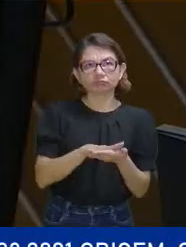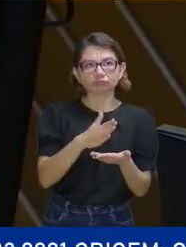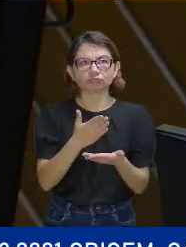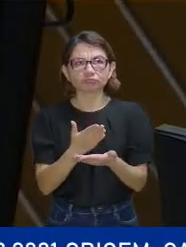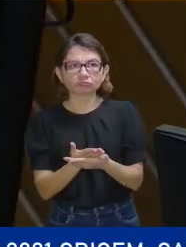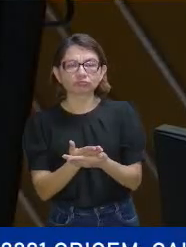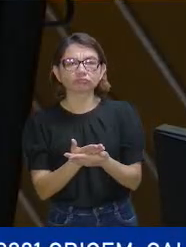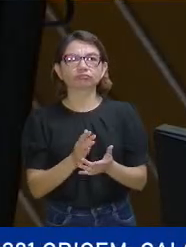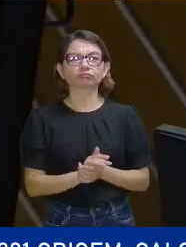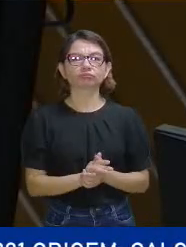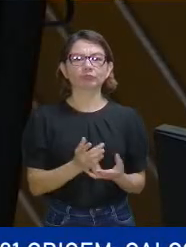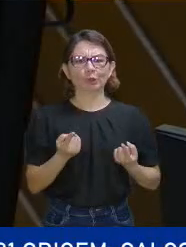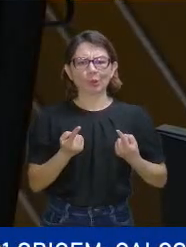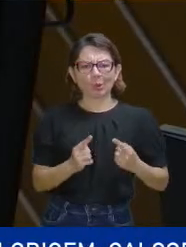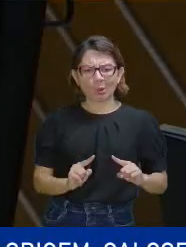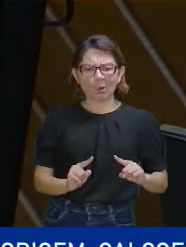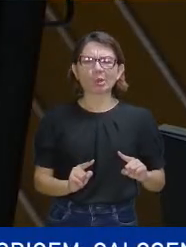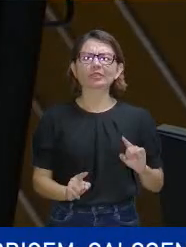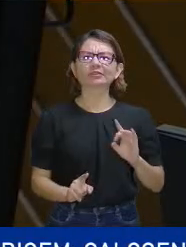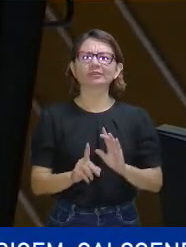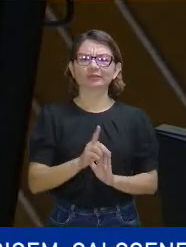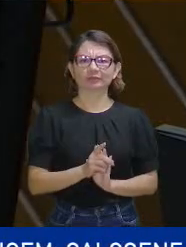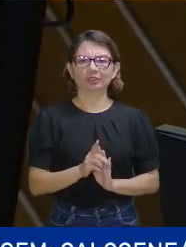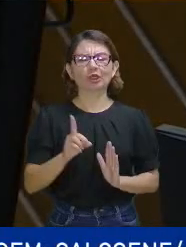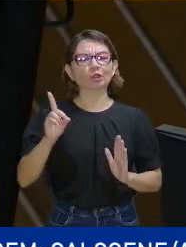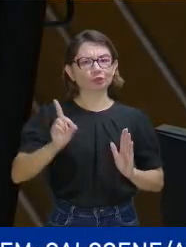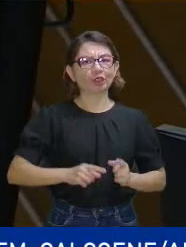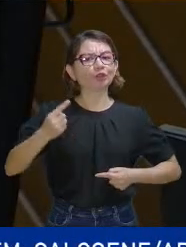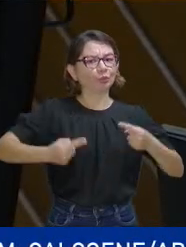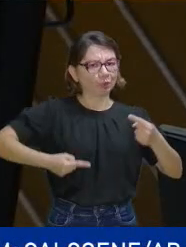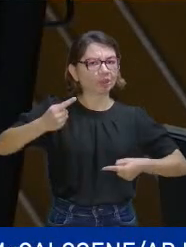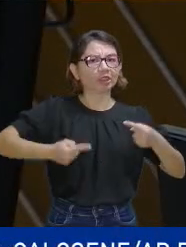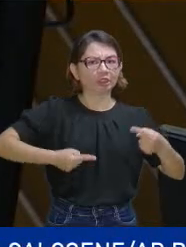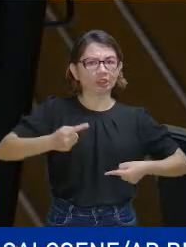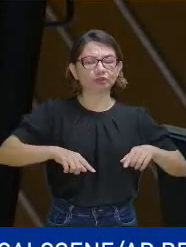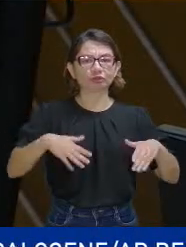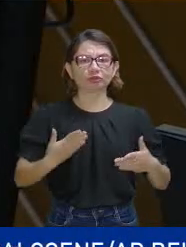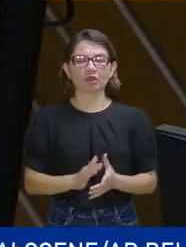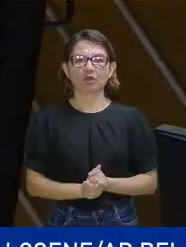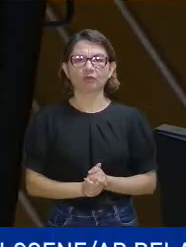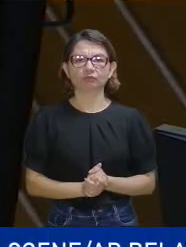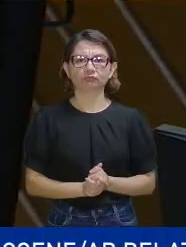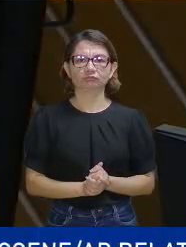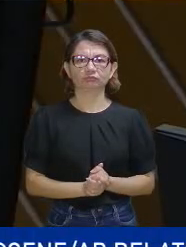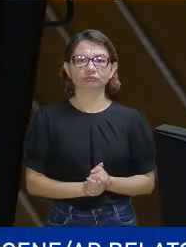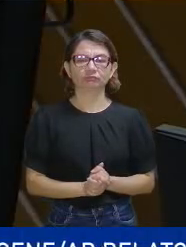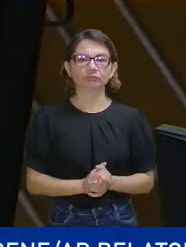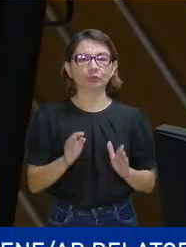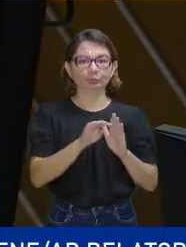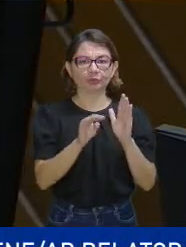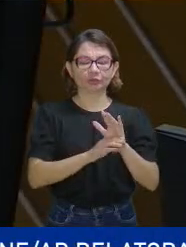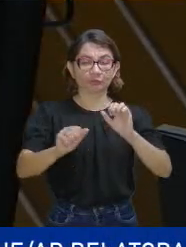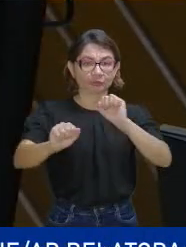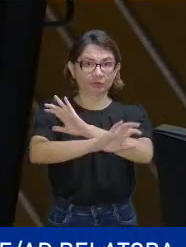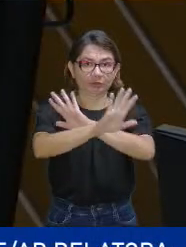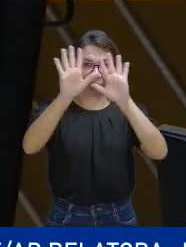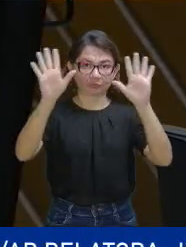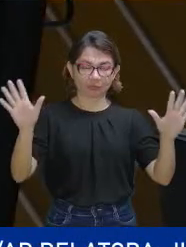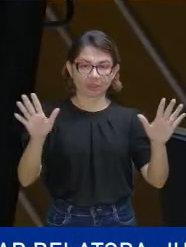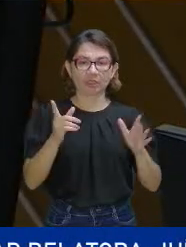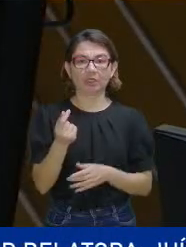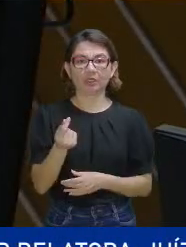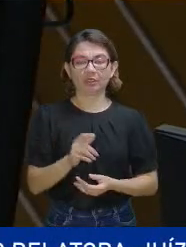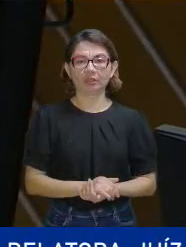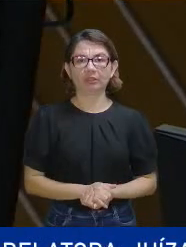forma Santos. a inviabilizar o exercício de direitos políticos. Argumentou que não houve violação ao princípio da transparência, porquanto os valores